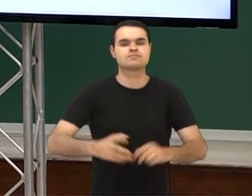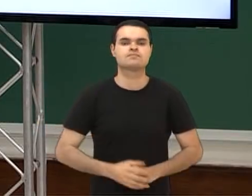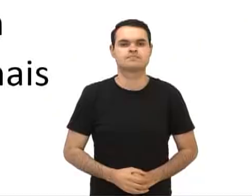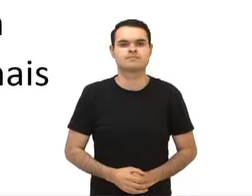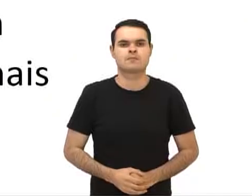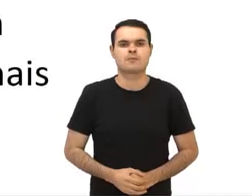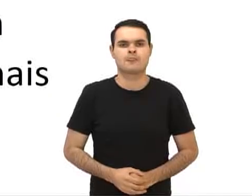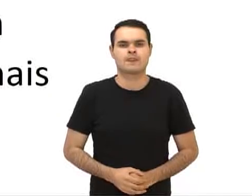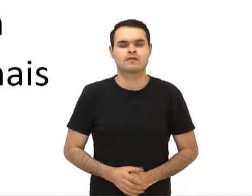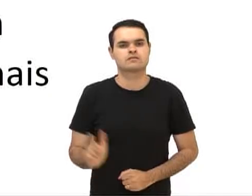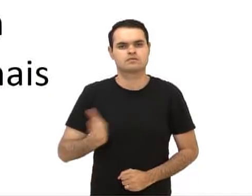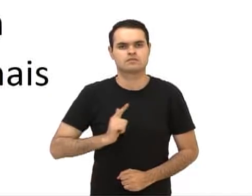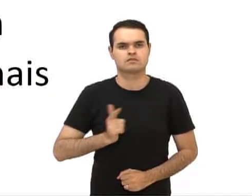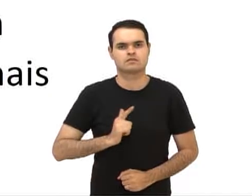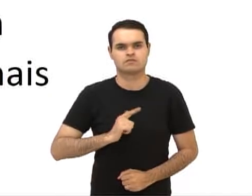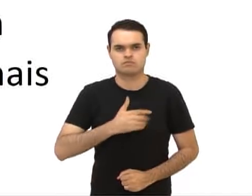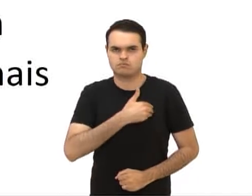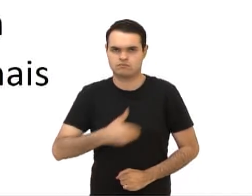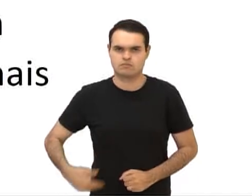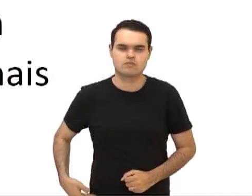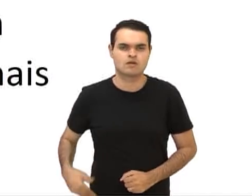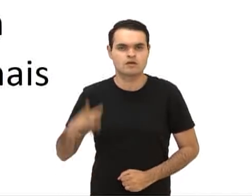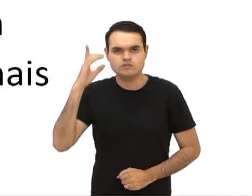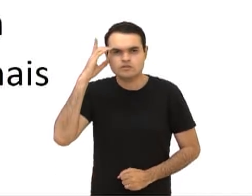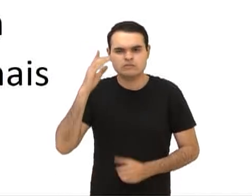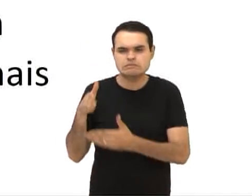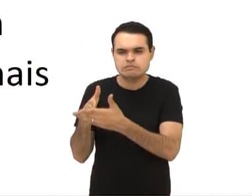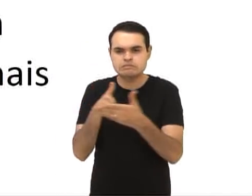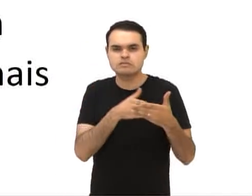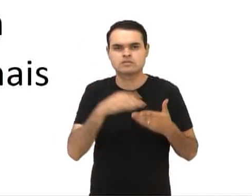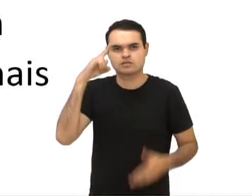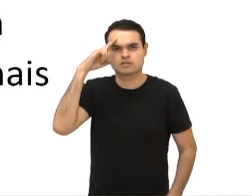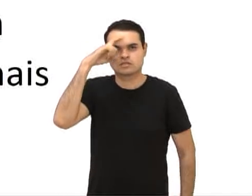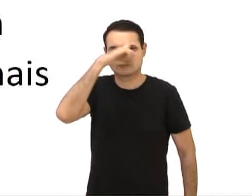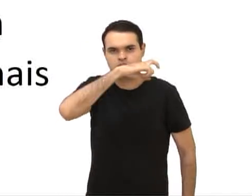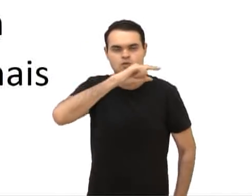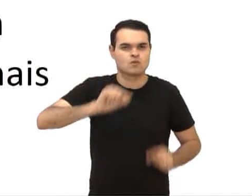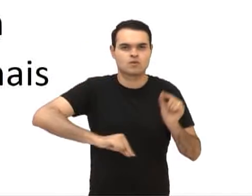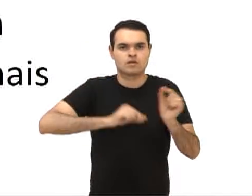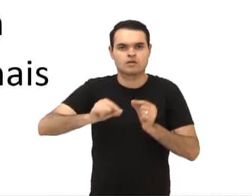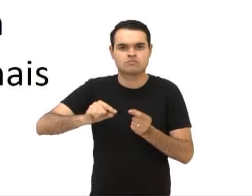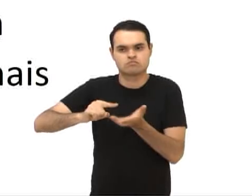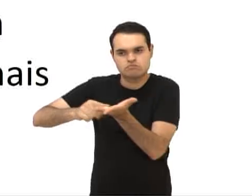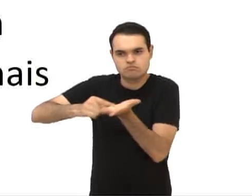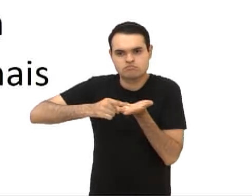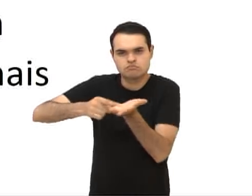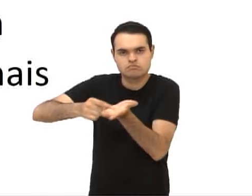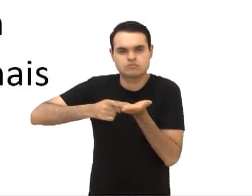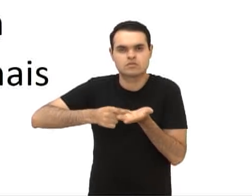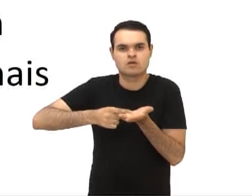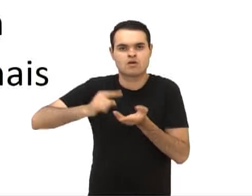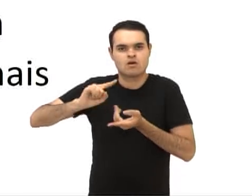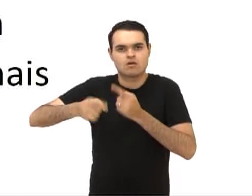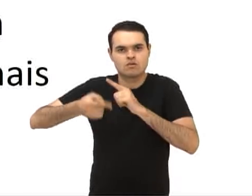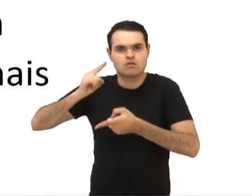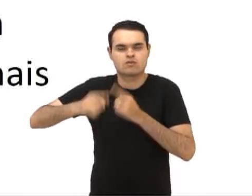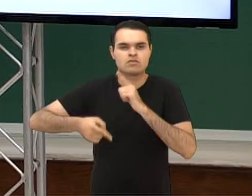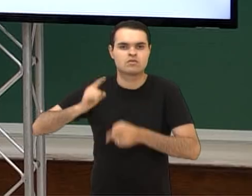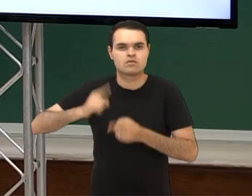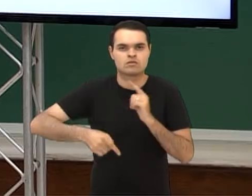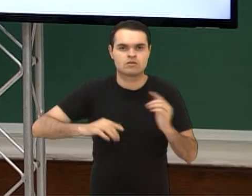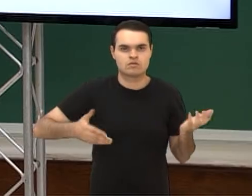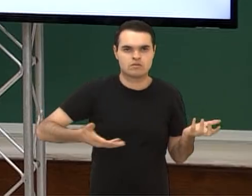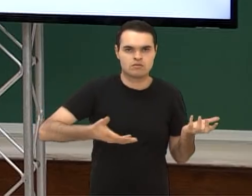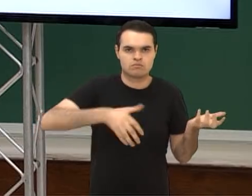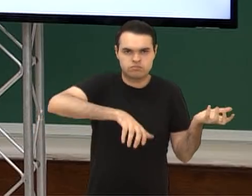as dificuldades do governo Dilma Rousseff. Primeira, negociação política com o Congresso, Câmara dos